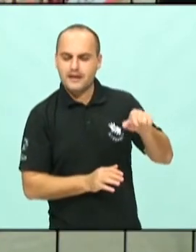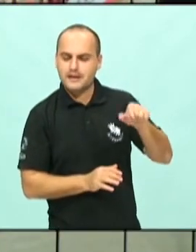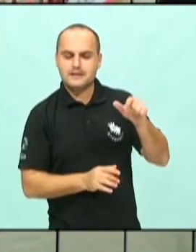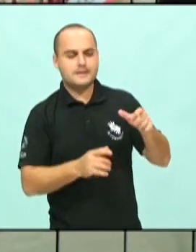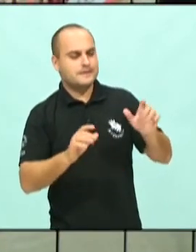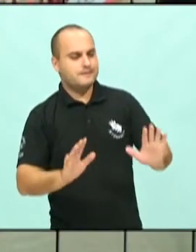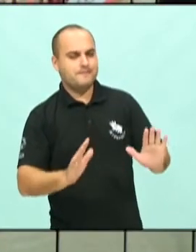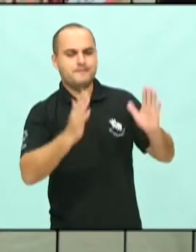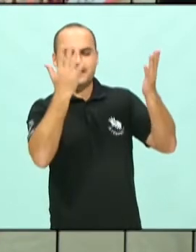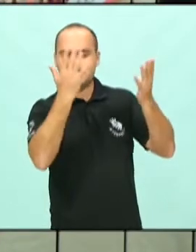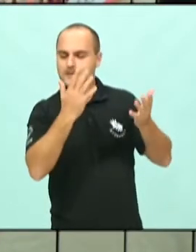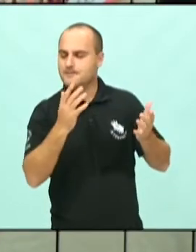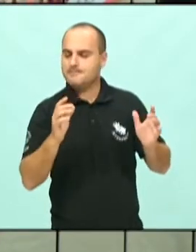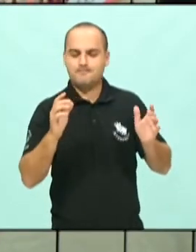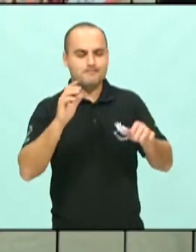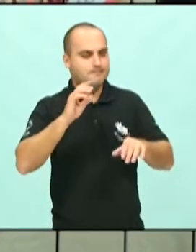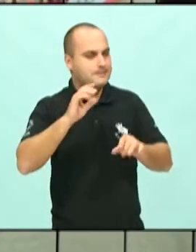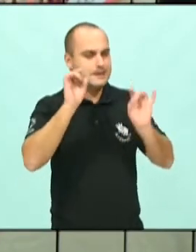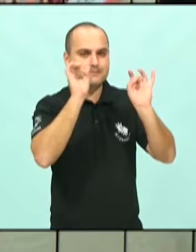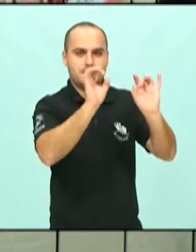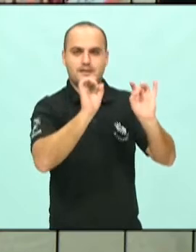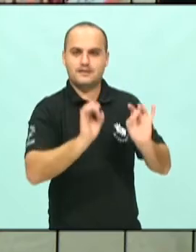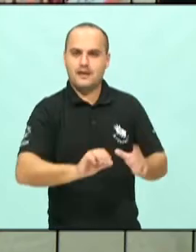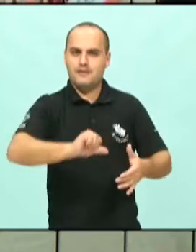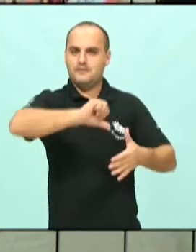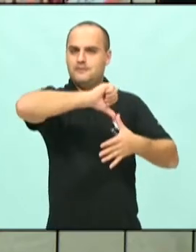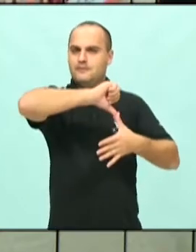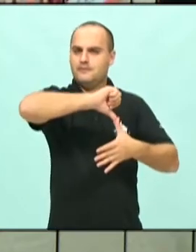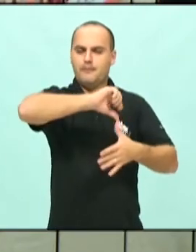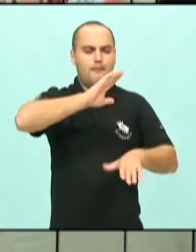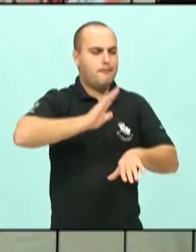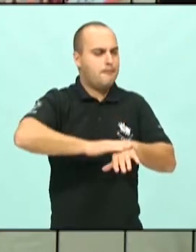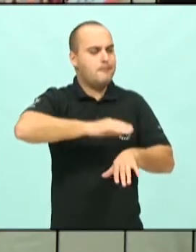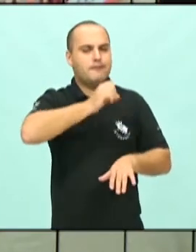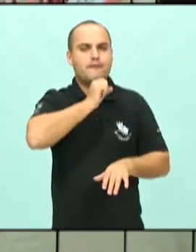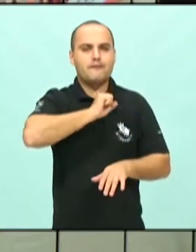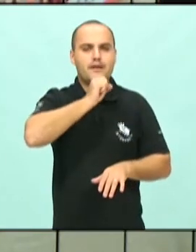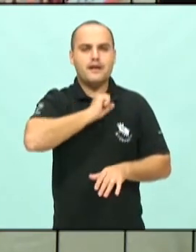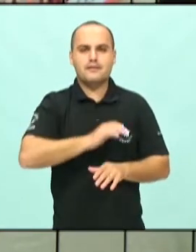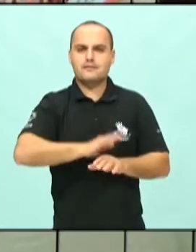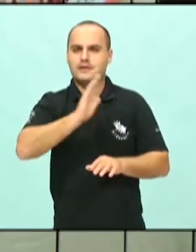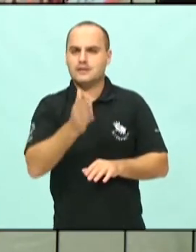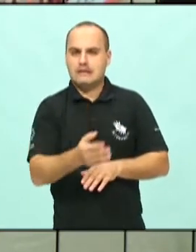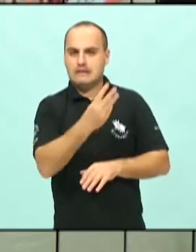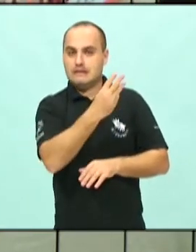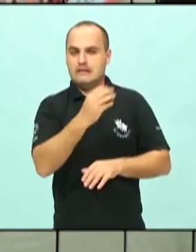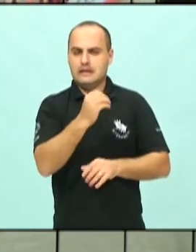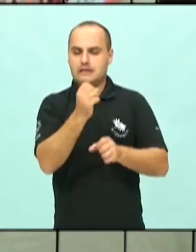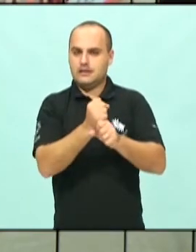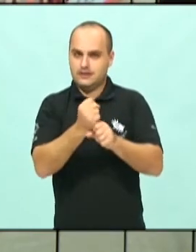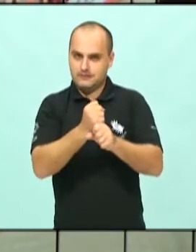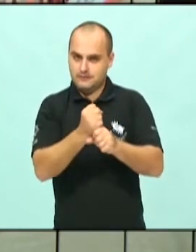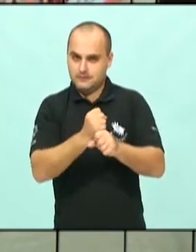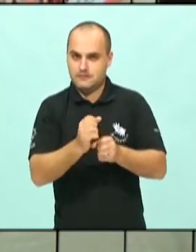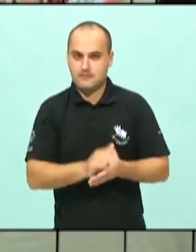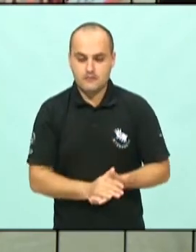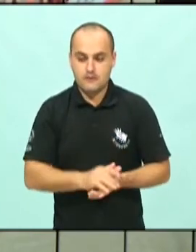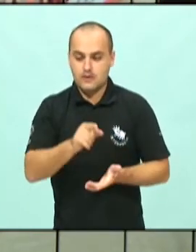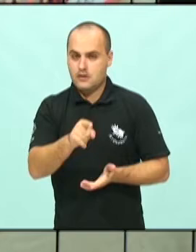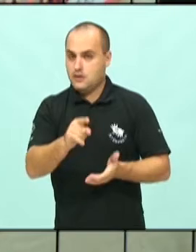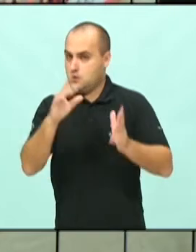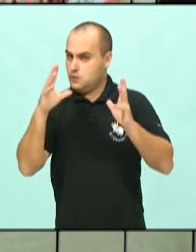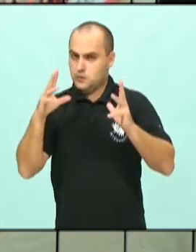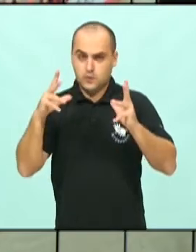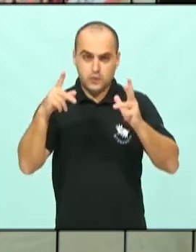de violão, né? O festival mais antigo, 30ª edição, né? Então é uma edição de aniversário e que reúne artistas